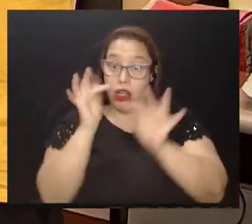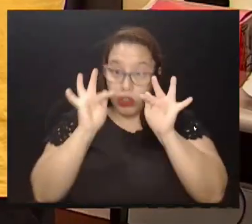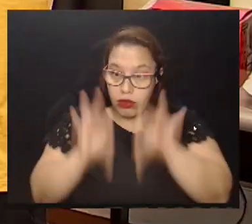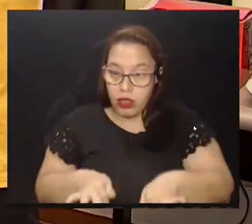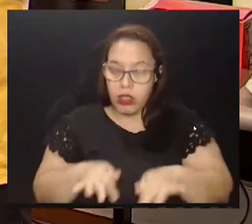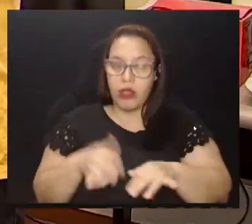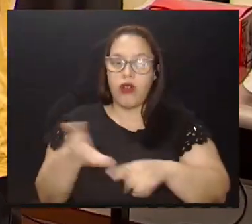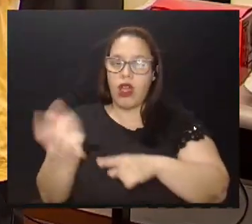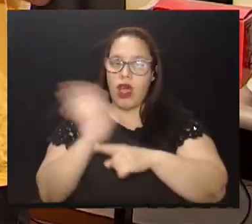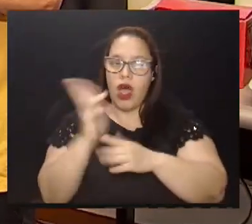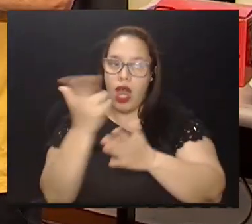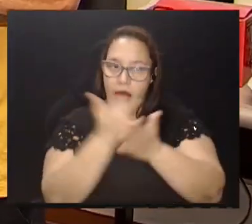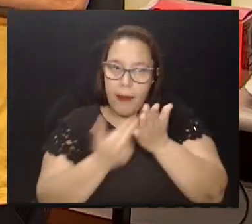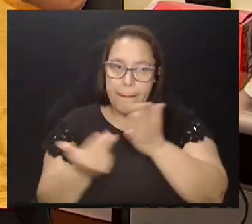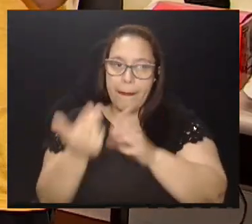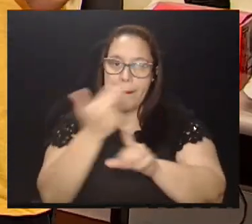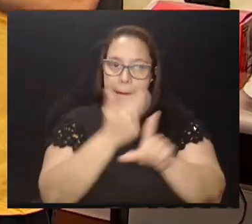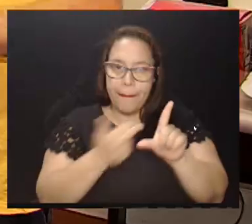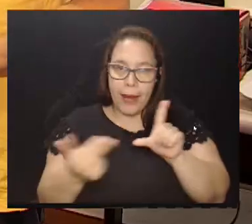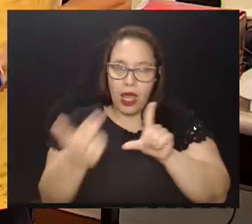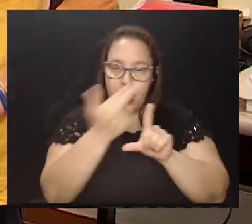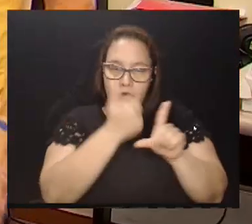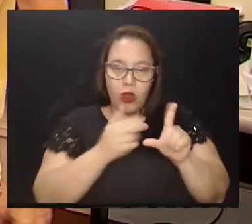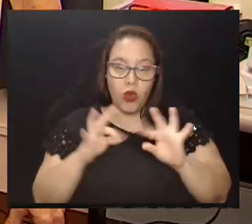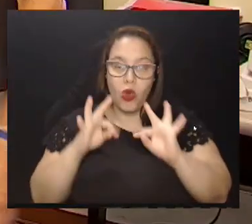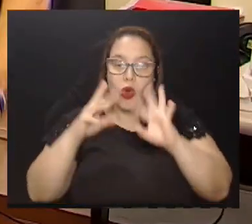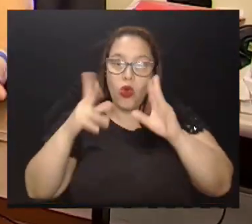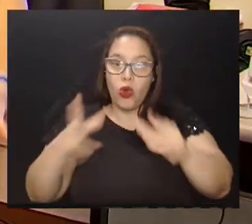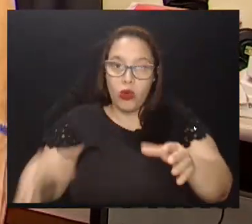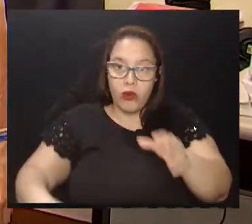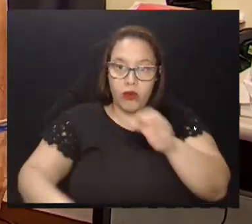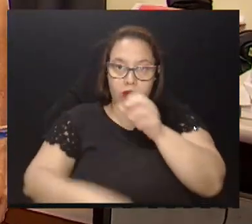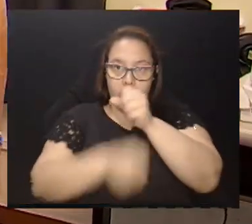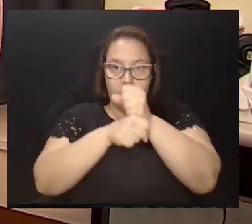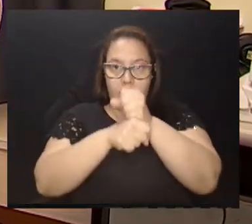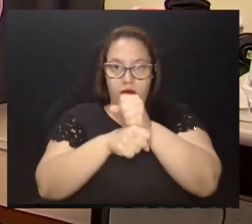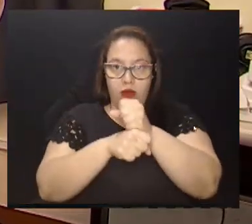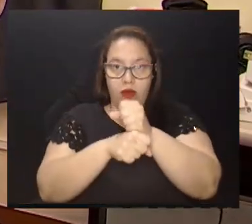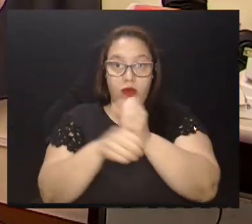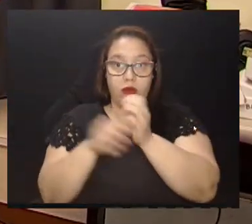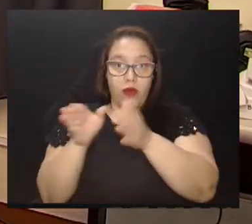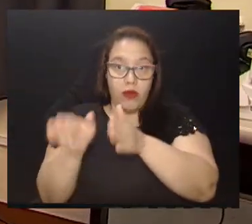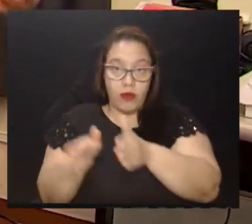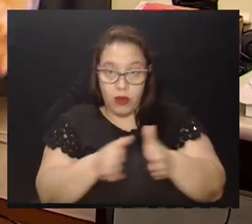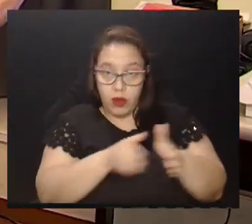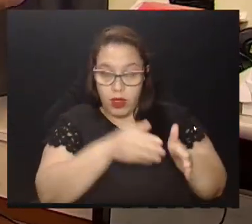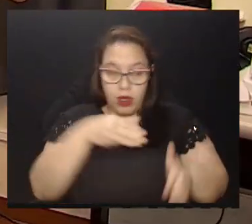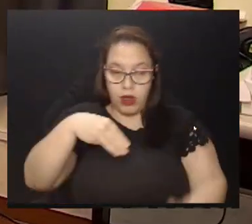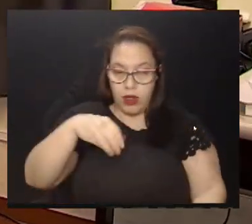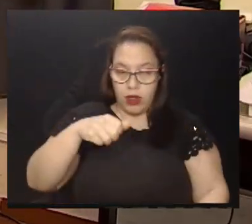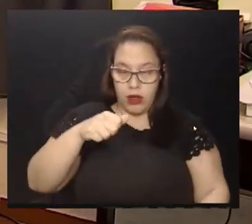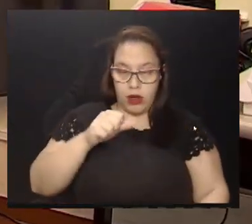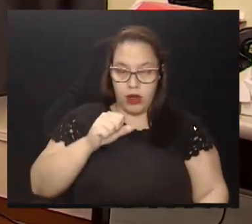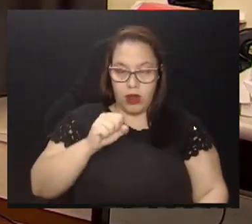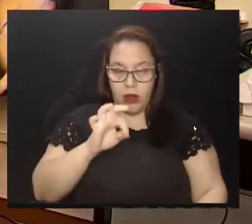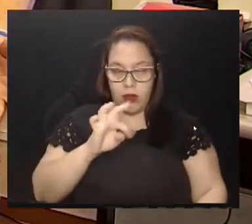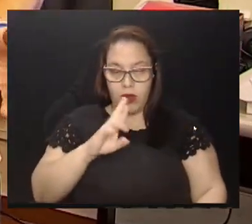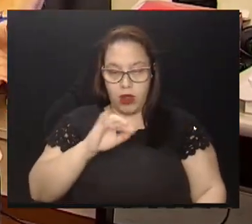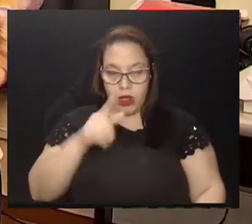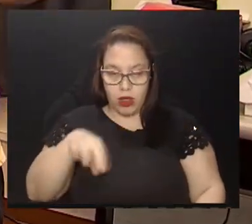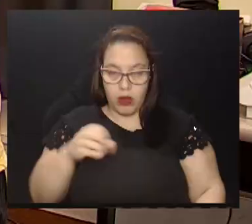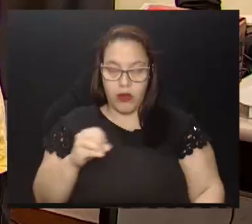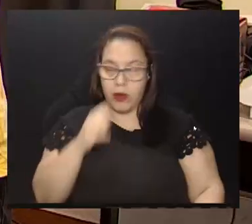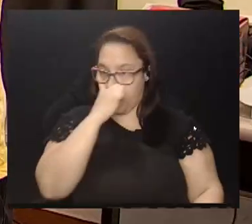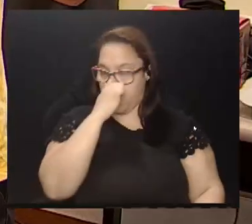enfim, pegam todas as peças junto e daí tem um processo que a gente chama de masterização ou delivery, que é você pegar o filme de